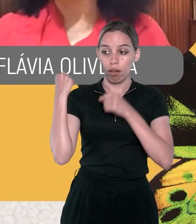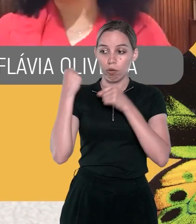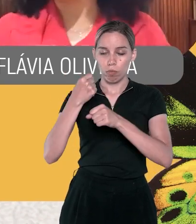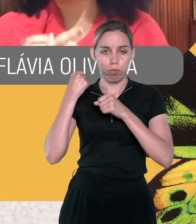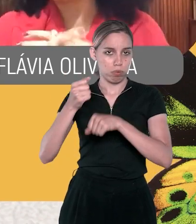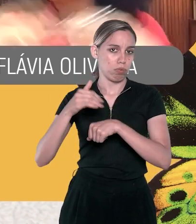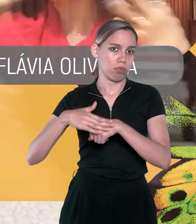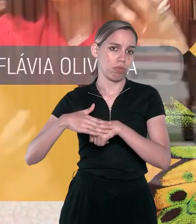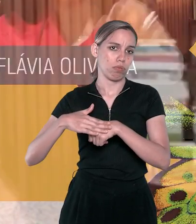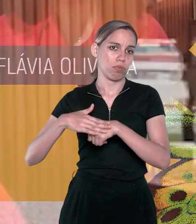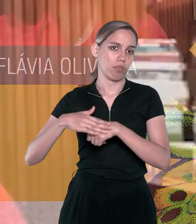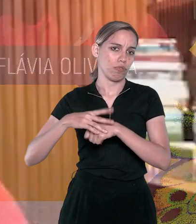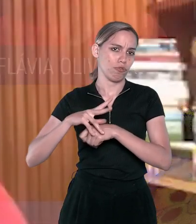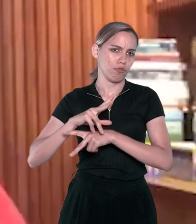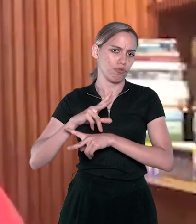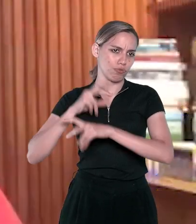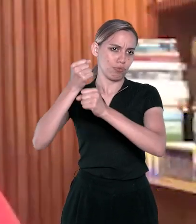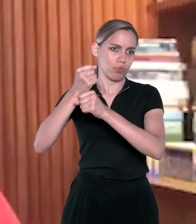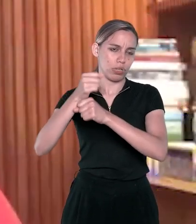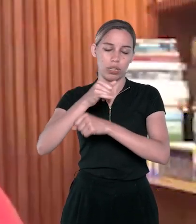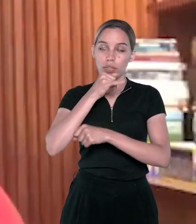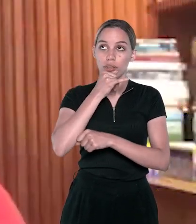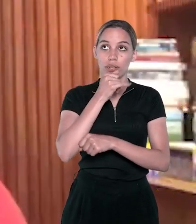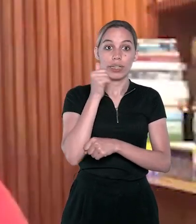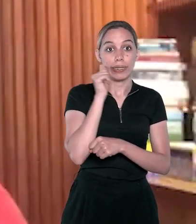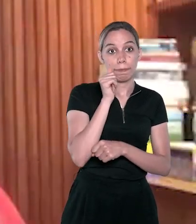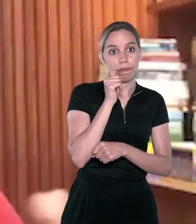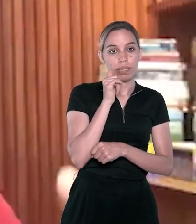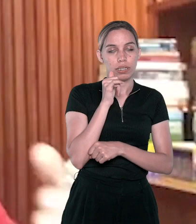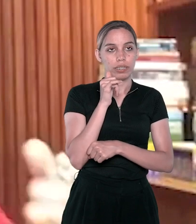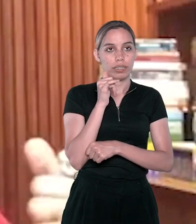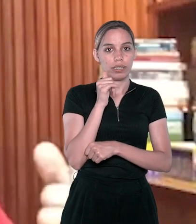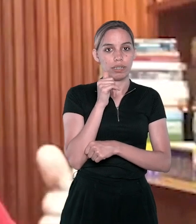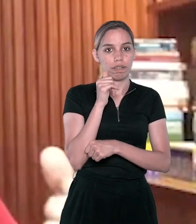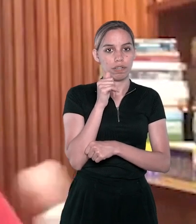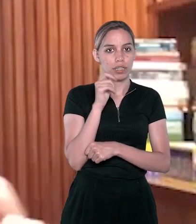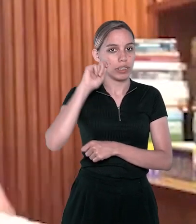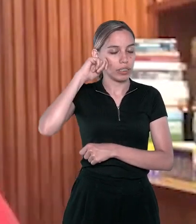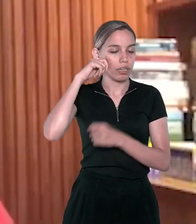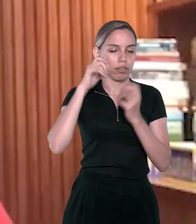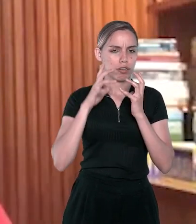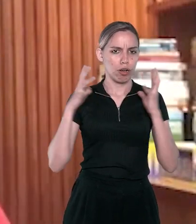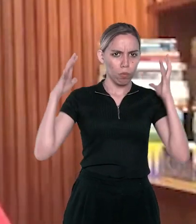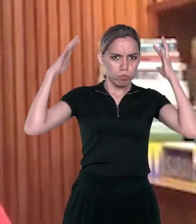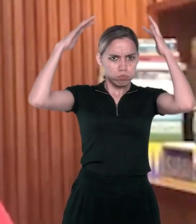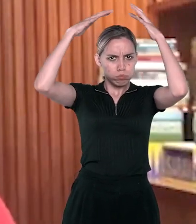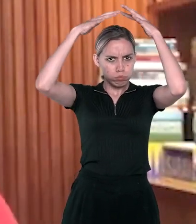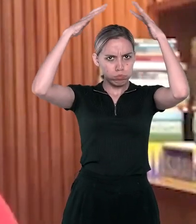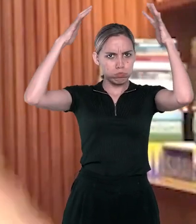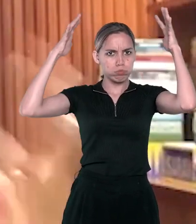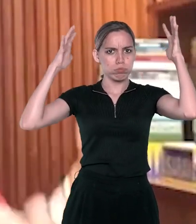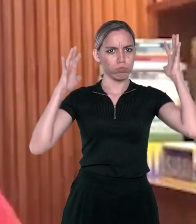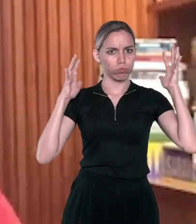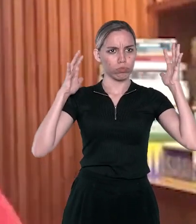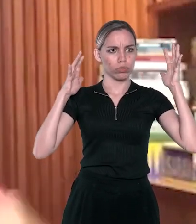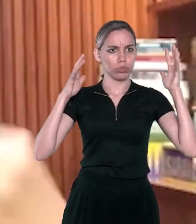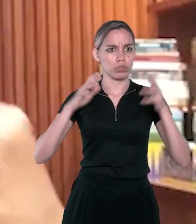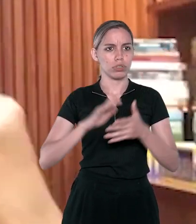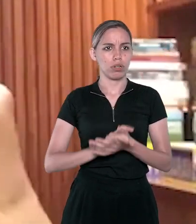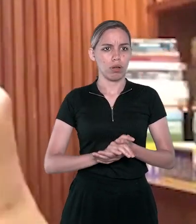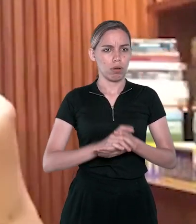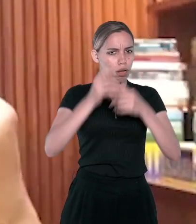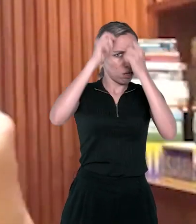fortes das mulheres, por exemplo, com o cabelo afro, né? O afronta,